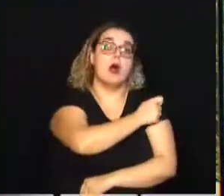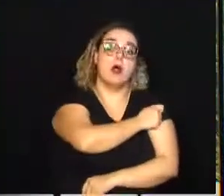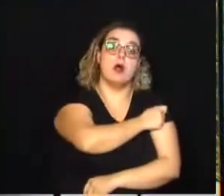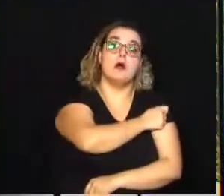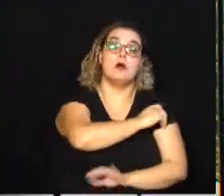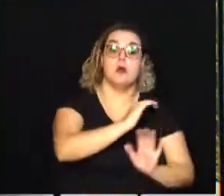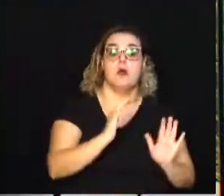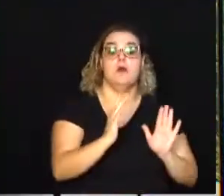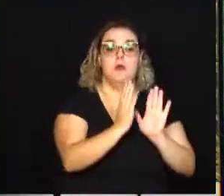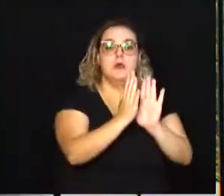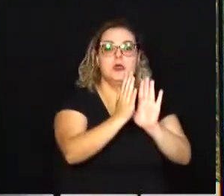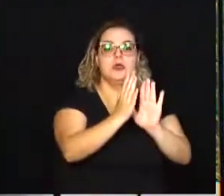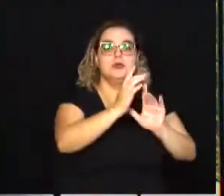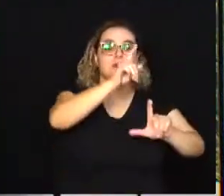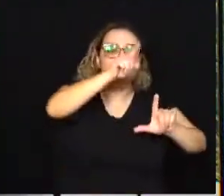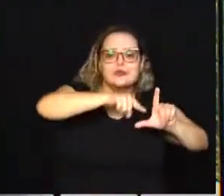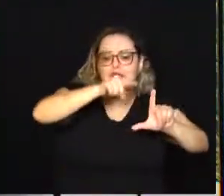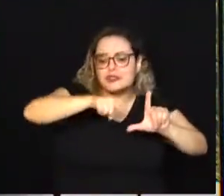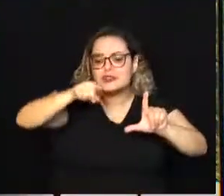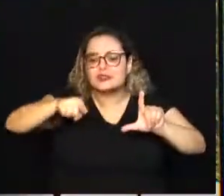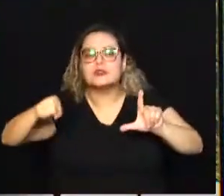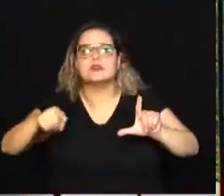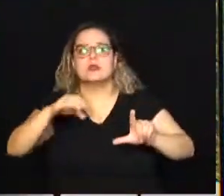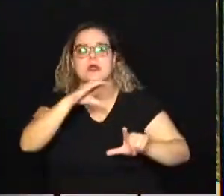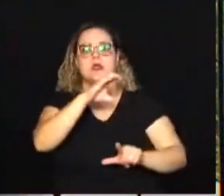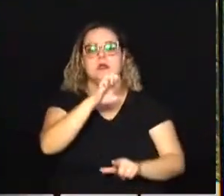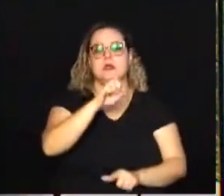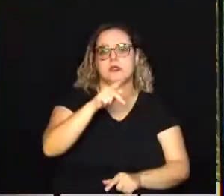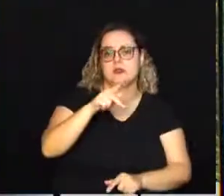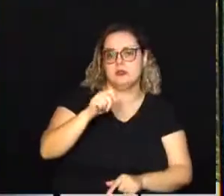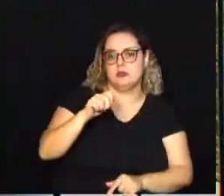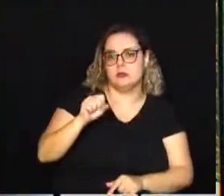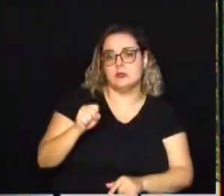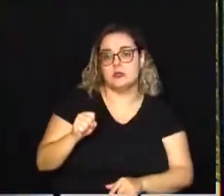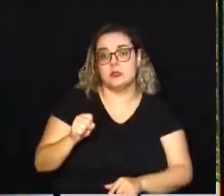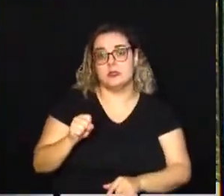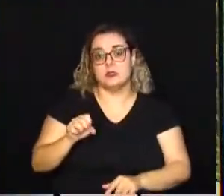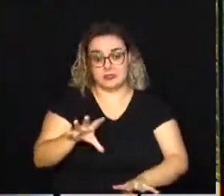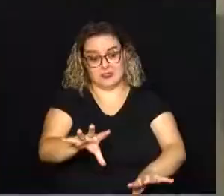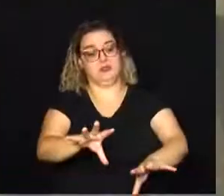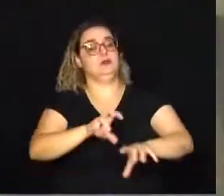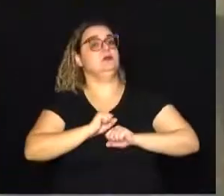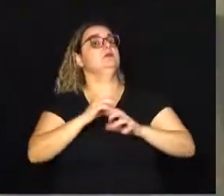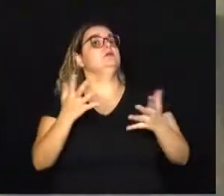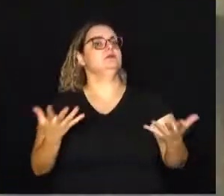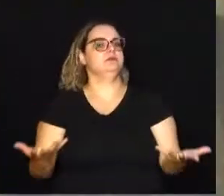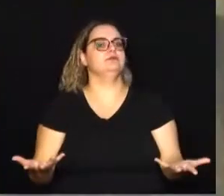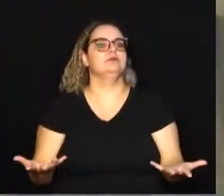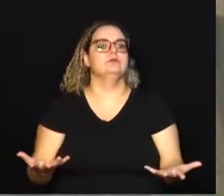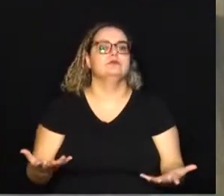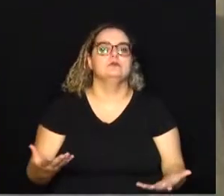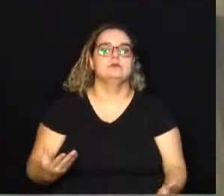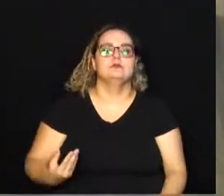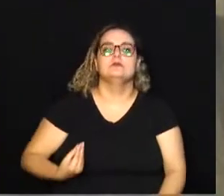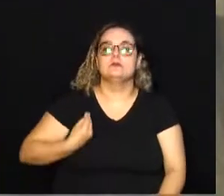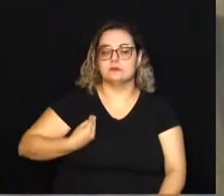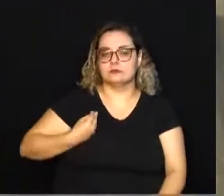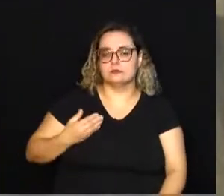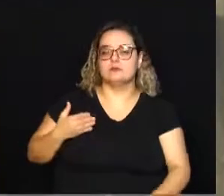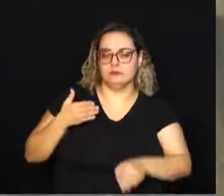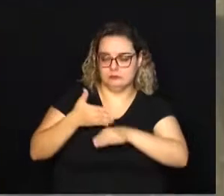frente a essas variantes, frente a essas novas cepas que são altamente contagiosas. Bom, participa aqui com a gente